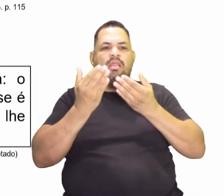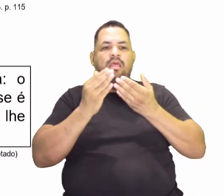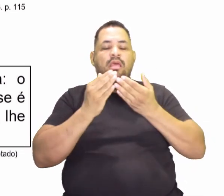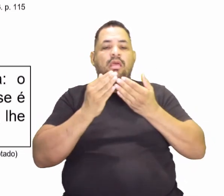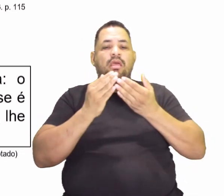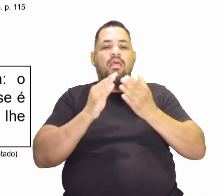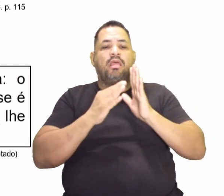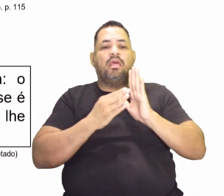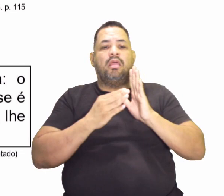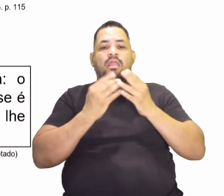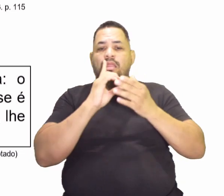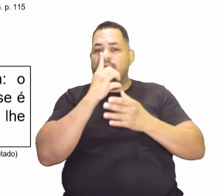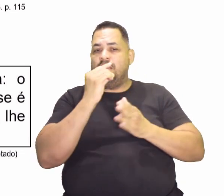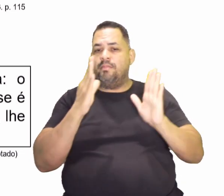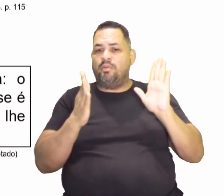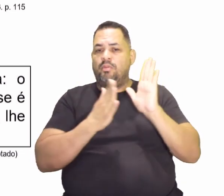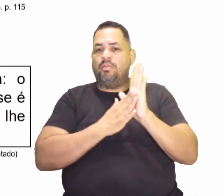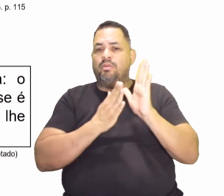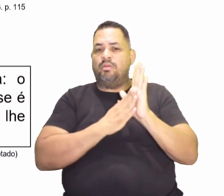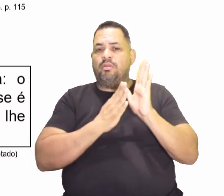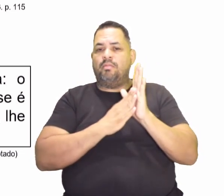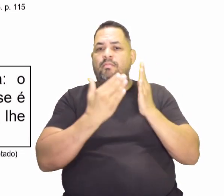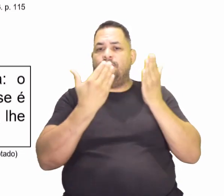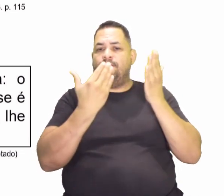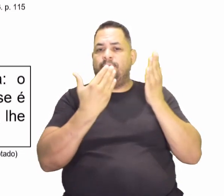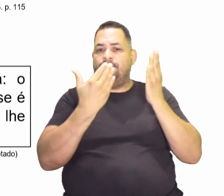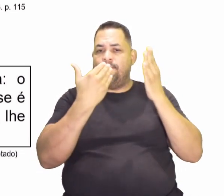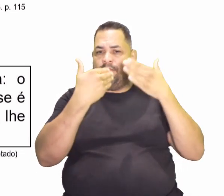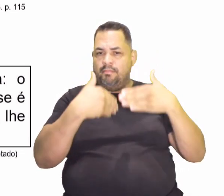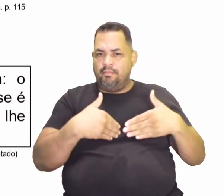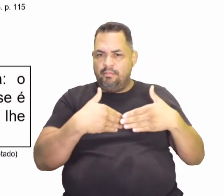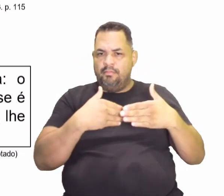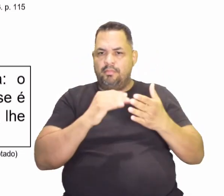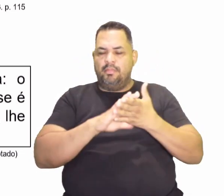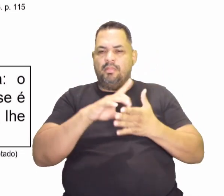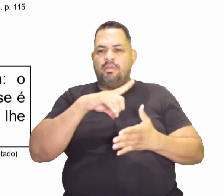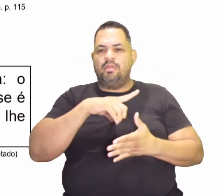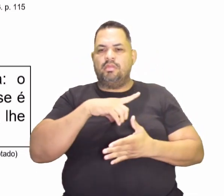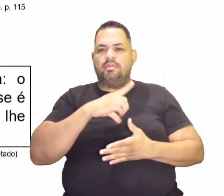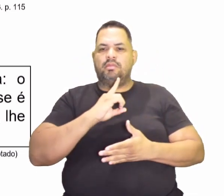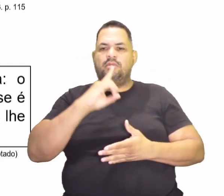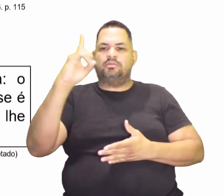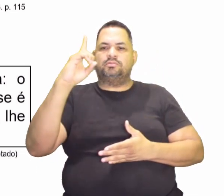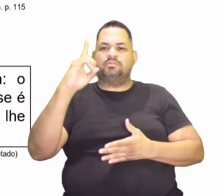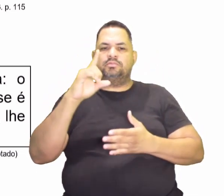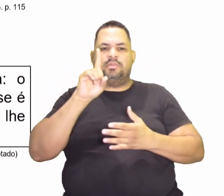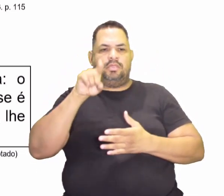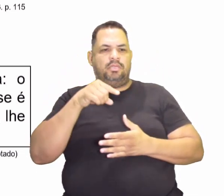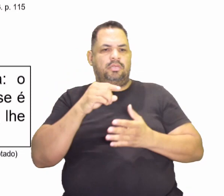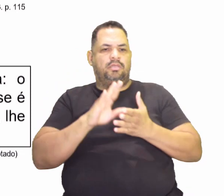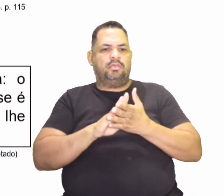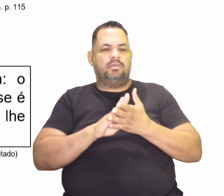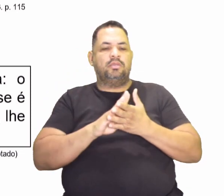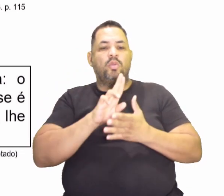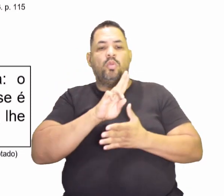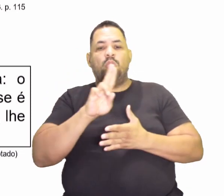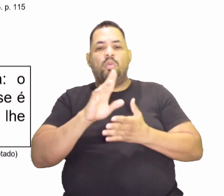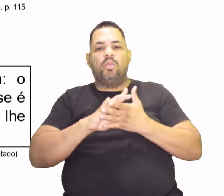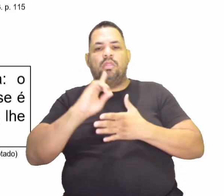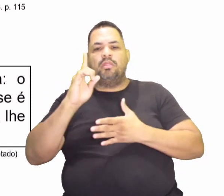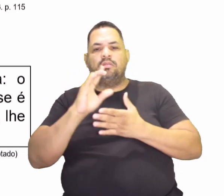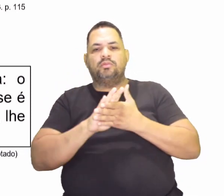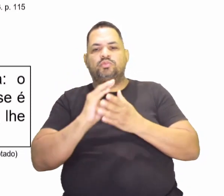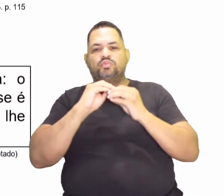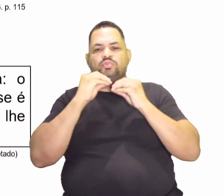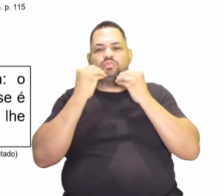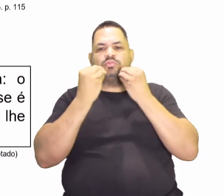existência de Deus. Ele afirma: pelo nome de Deus entendo uma substância infinita, eterna, imutável,